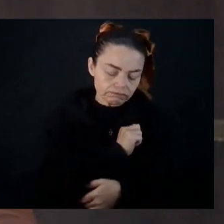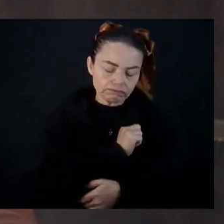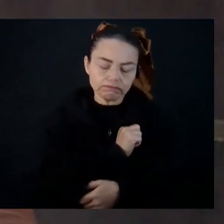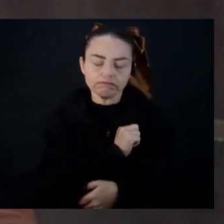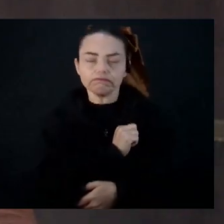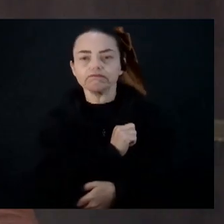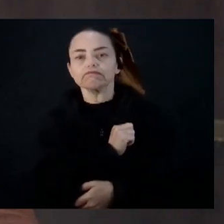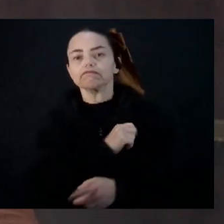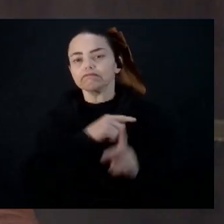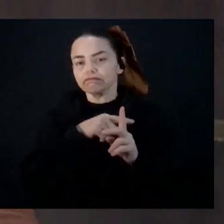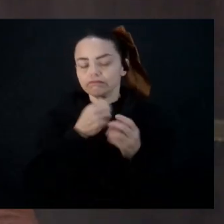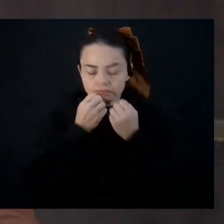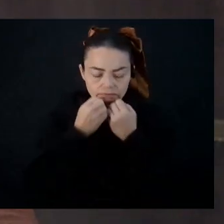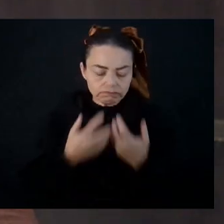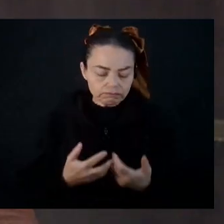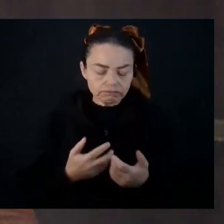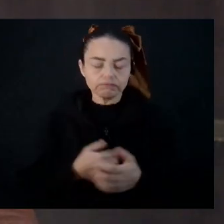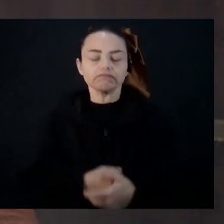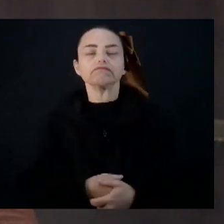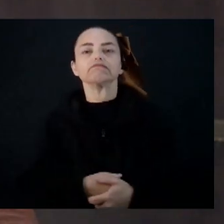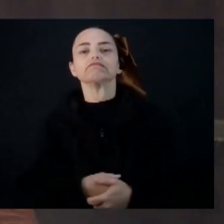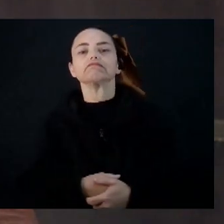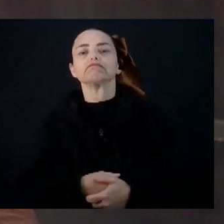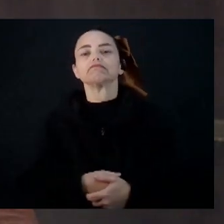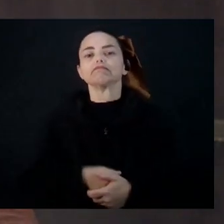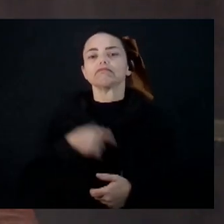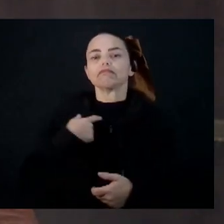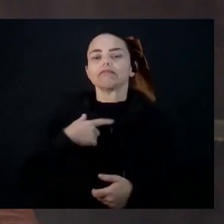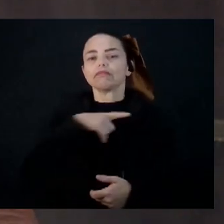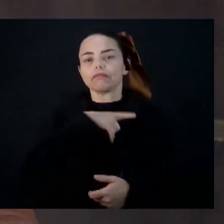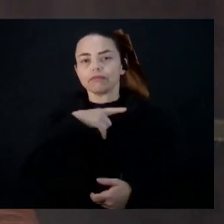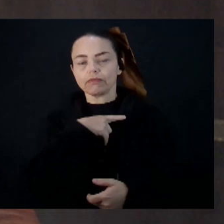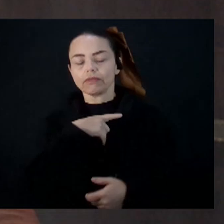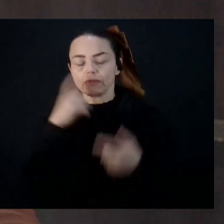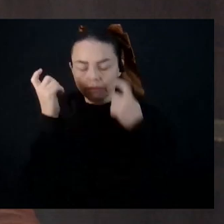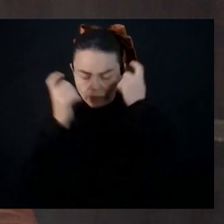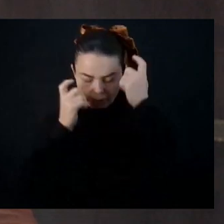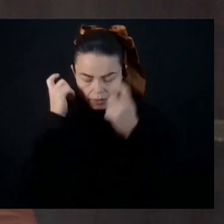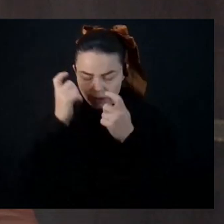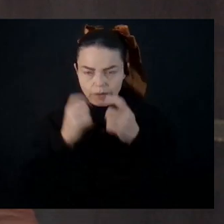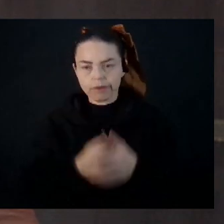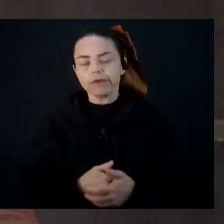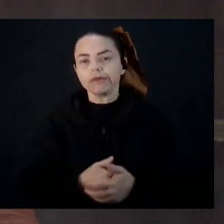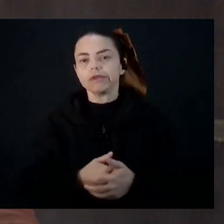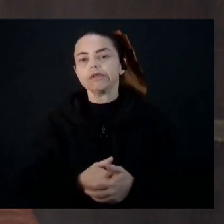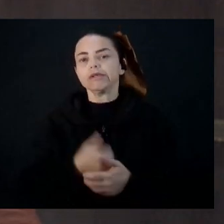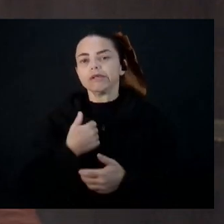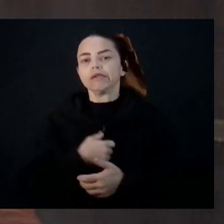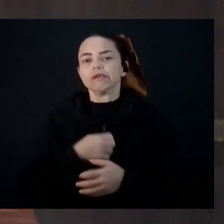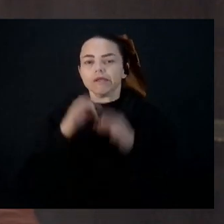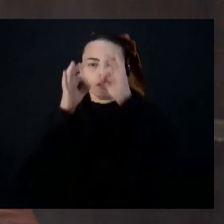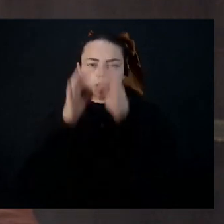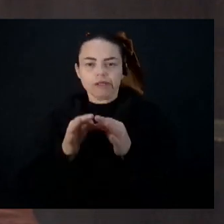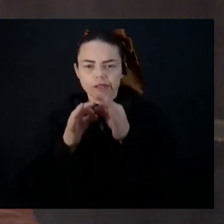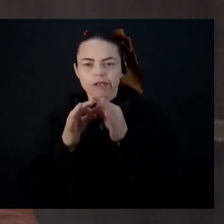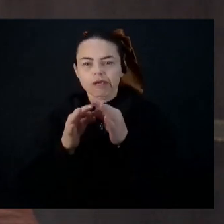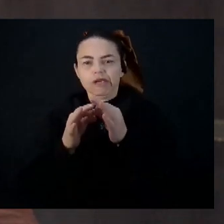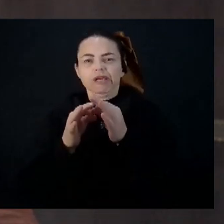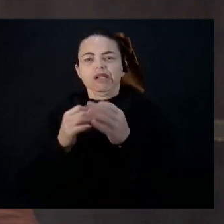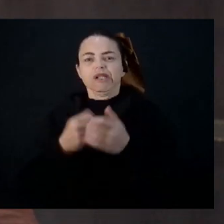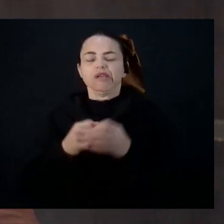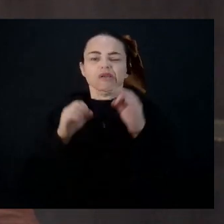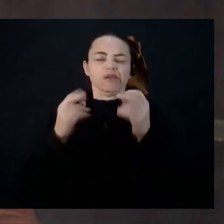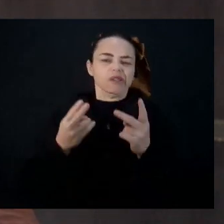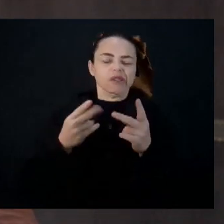positivo. Então, por mais que a gente tenha essa preocupação de acertar, pode ser que a gente acerte, pode ser que a gente